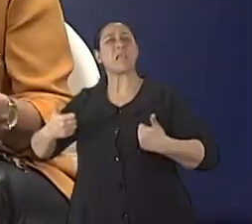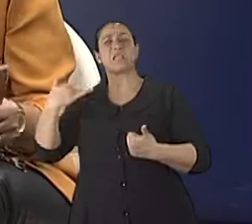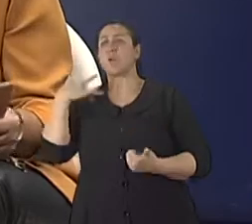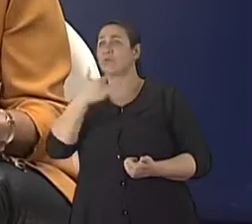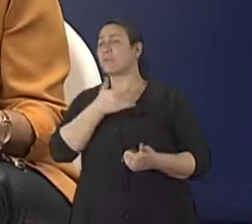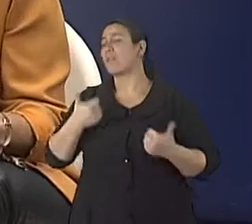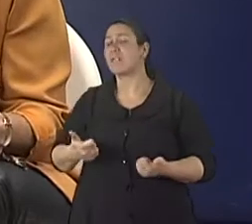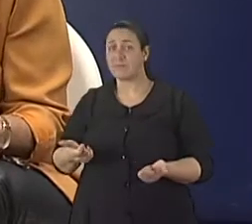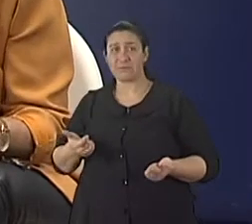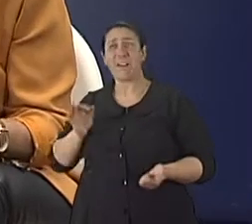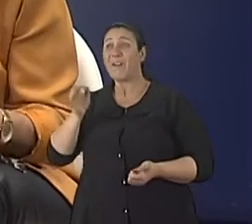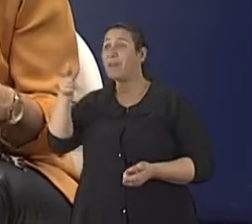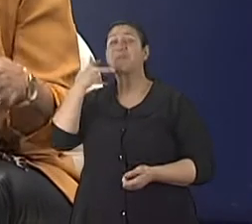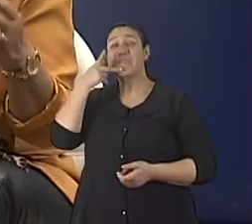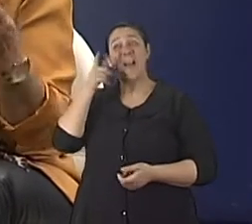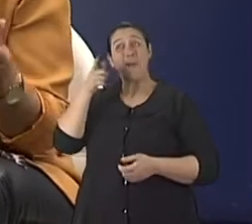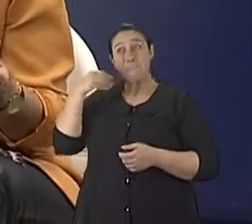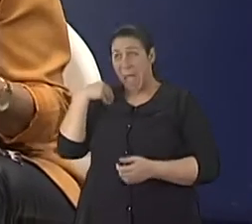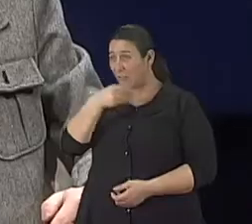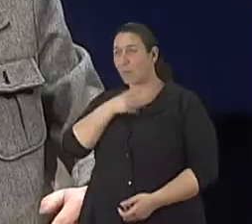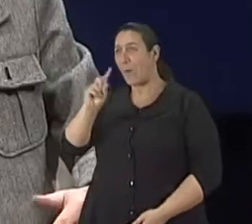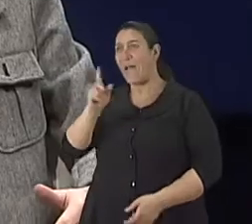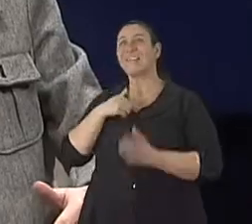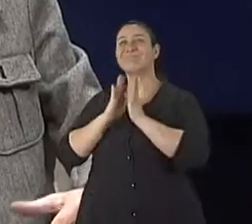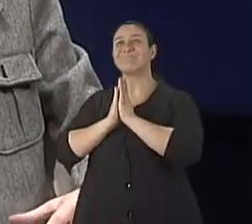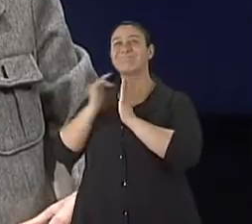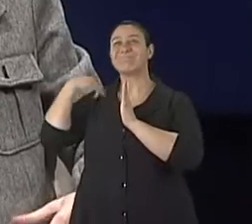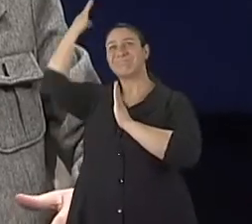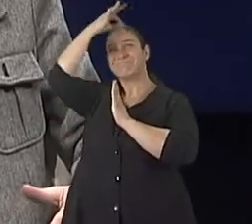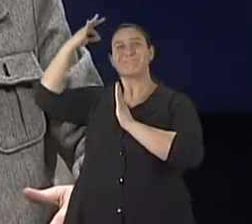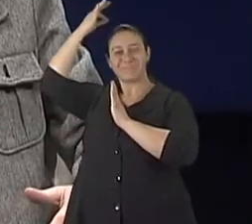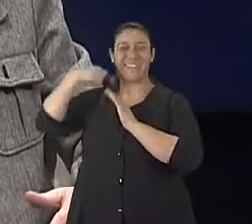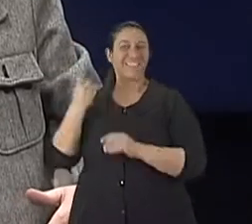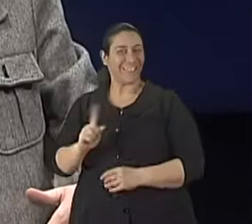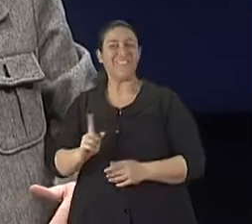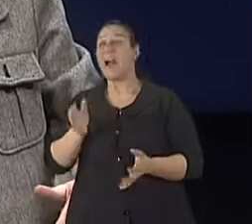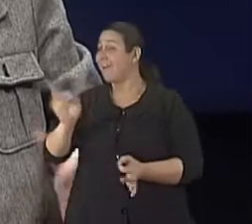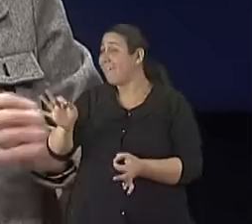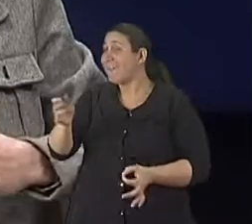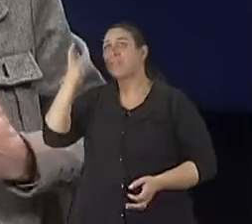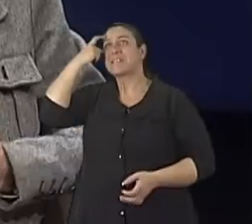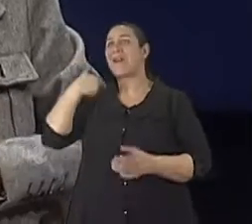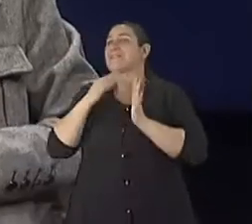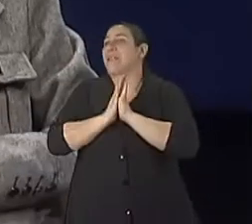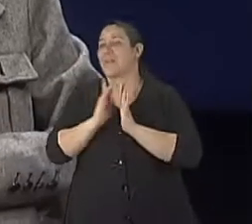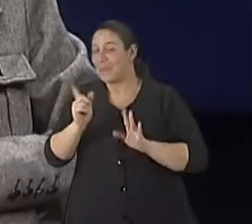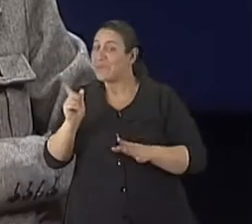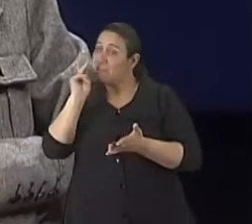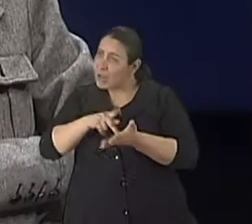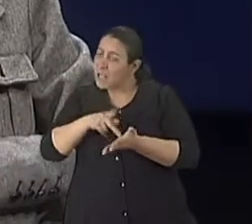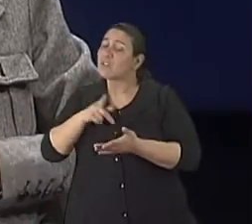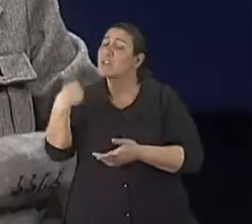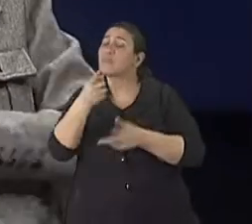ele não me chamo santo antônio eles vanderlei é isso isso é uma coisa que a gente tem dificuldade porque a expectativa é que as pessoas